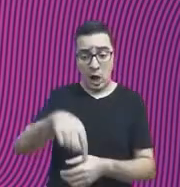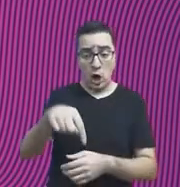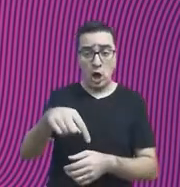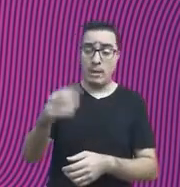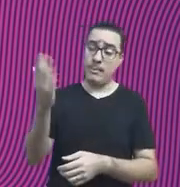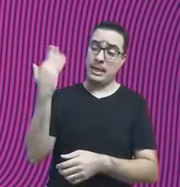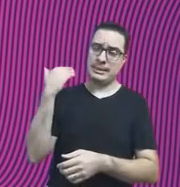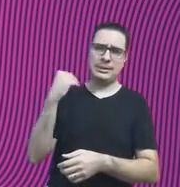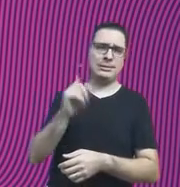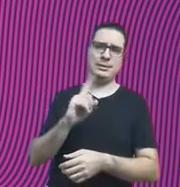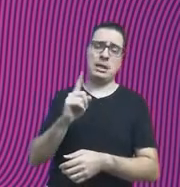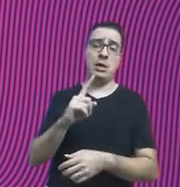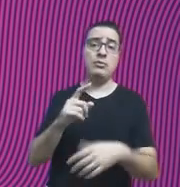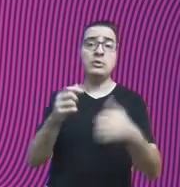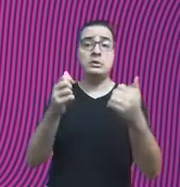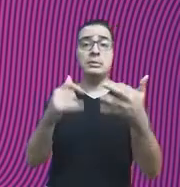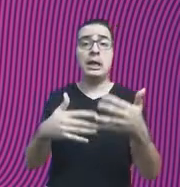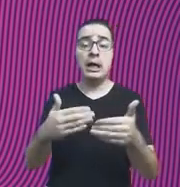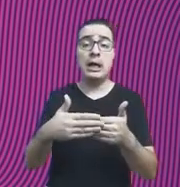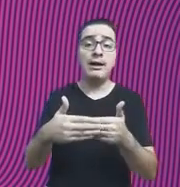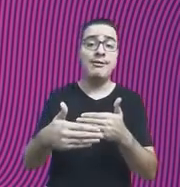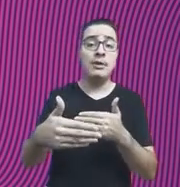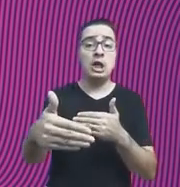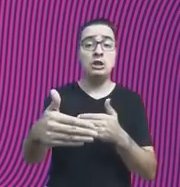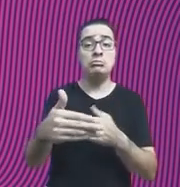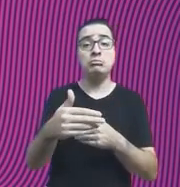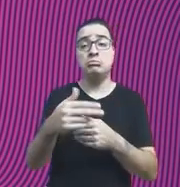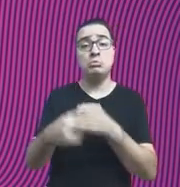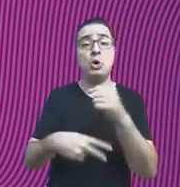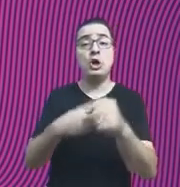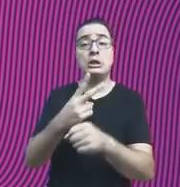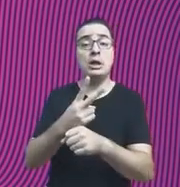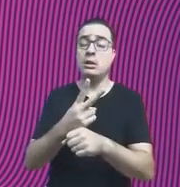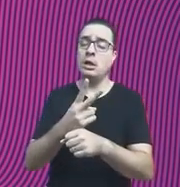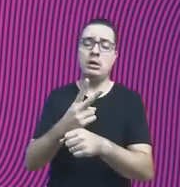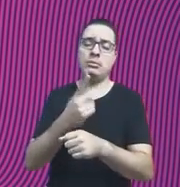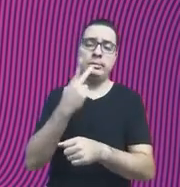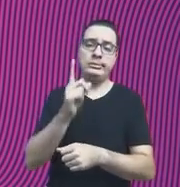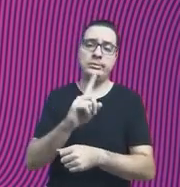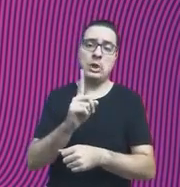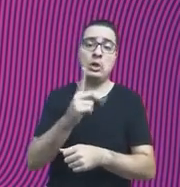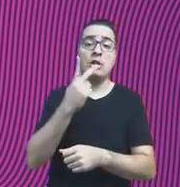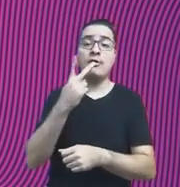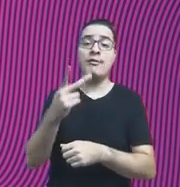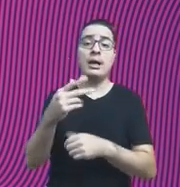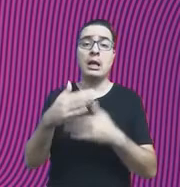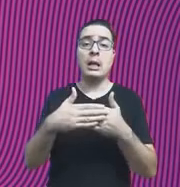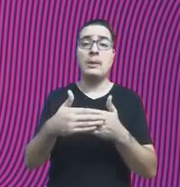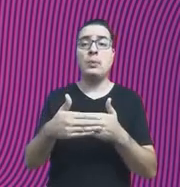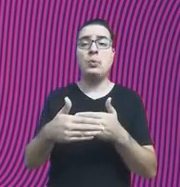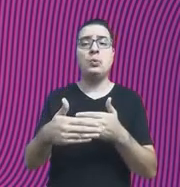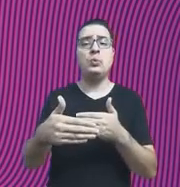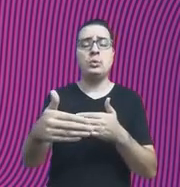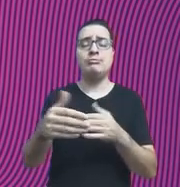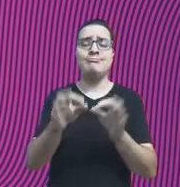que vai acontecer nos próximos 2, 3 anos. Eu estou falando sobre uma coisa que é